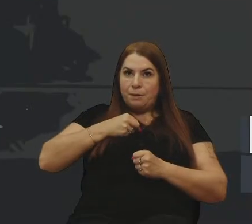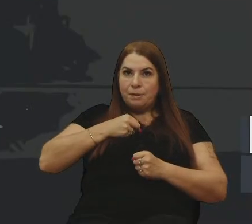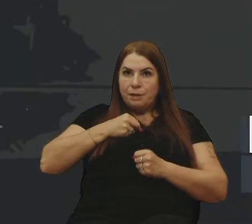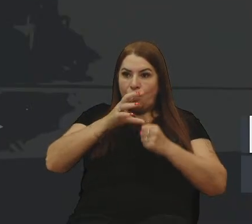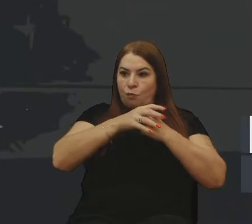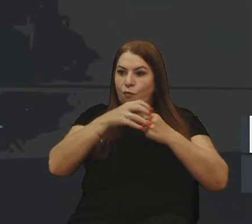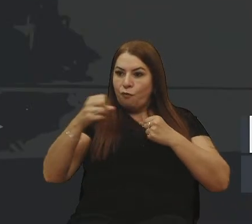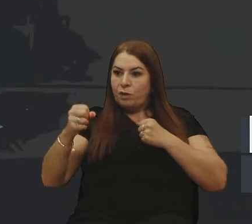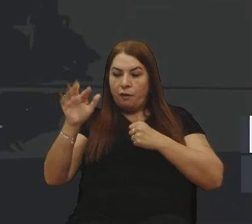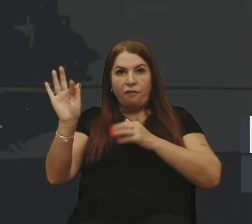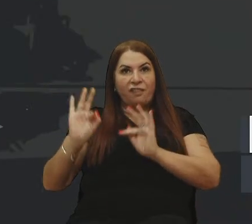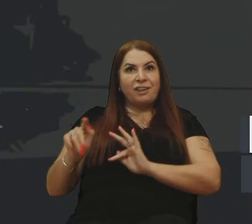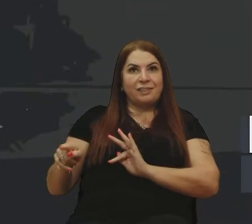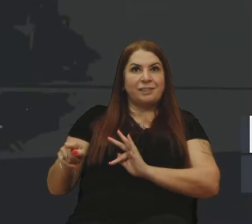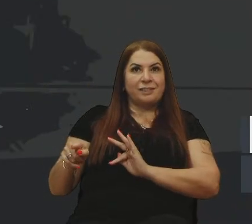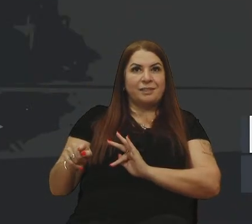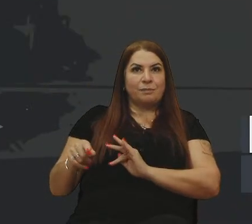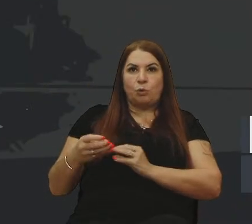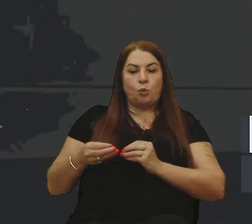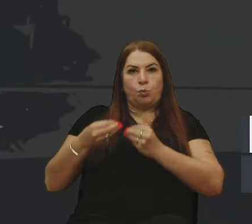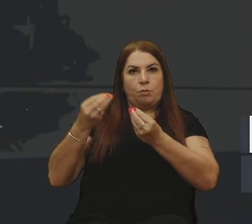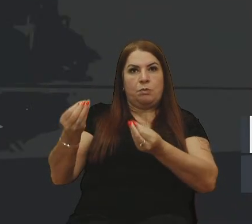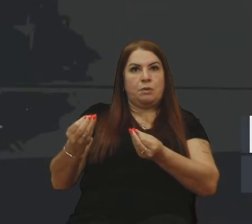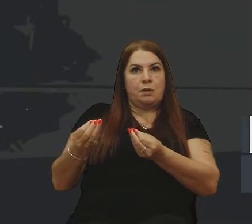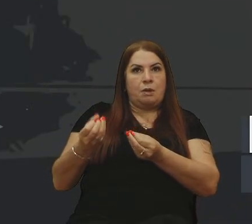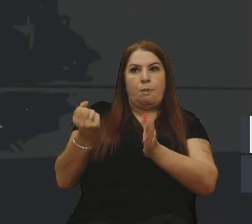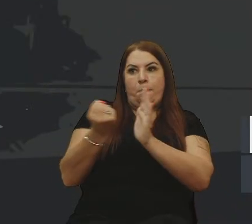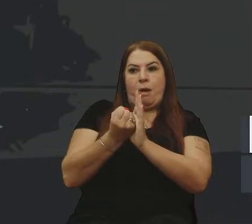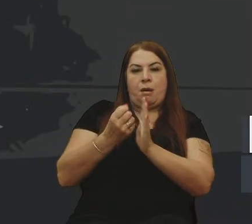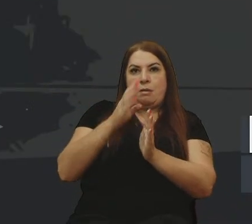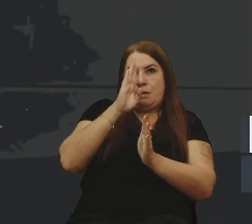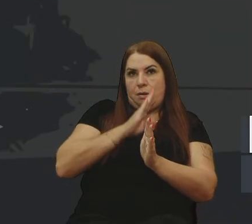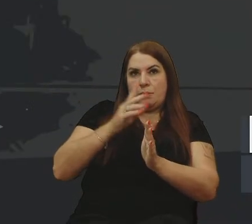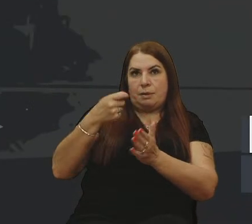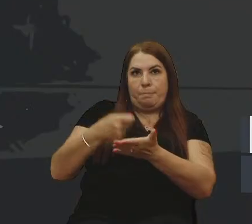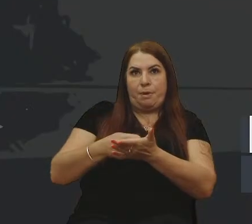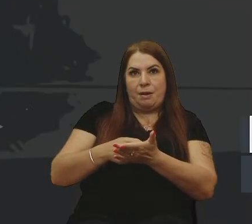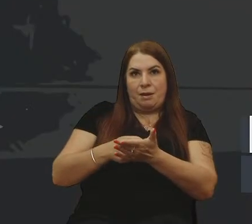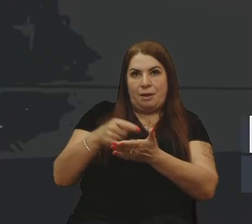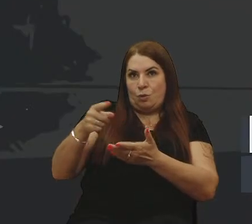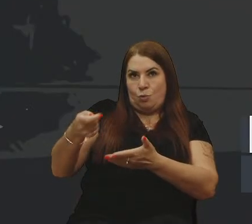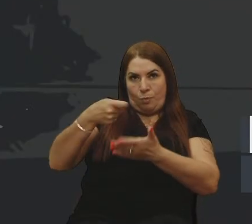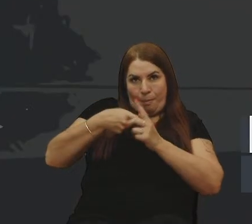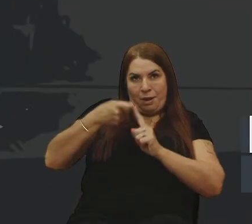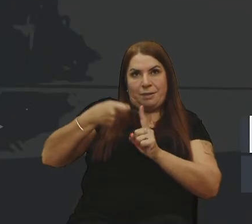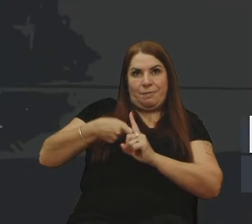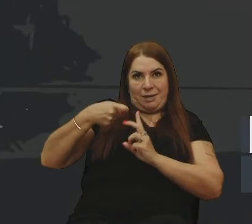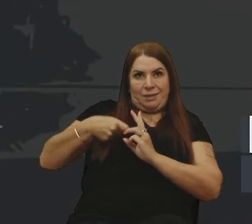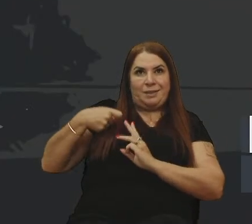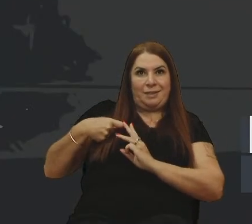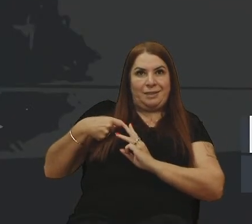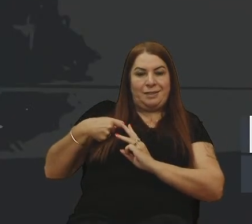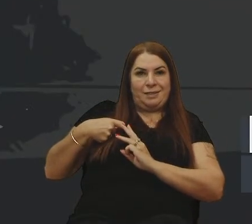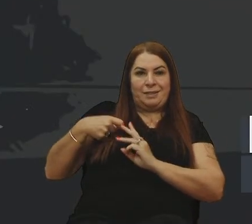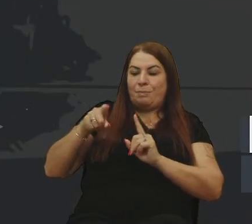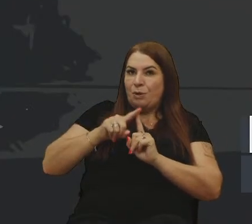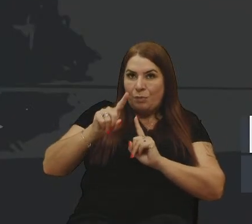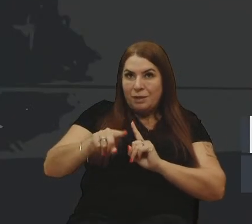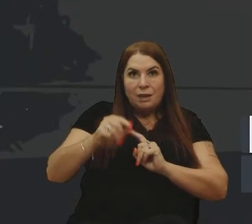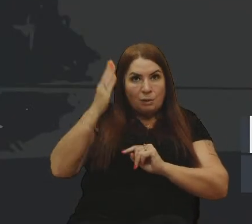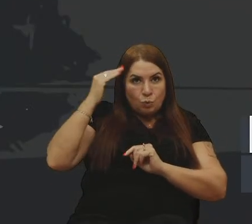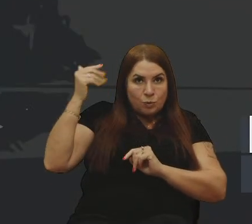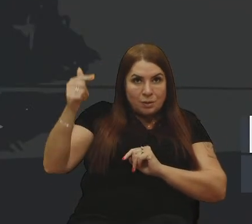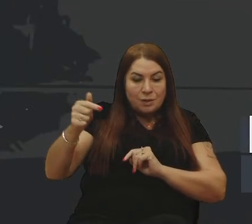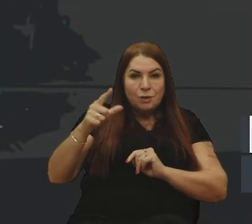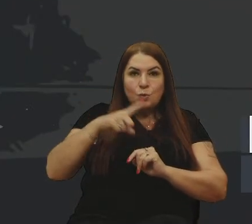ainda fica feliz, porque eu não entrego a minha marca de graça para esse cara me paga royalties todo mês. Mas o royalties que ele me paga não impede dele ter sucesso. Quando eu digo